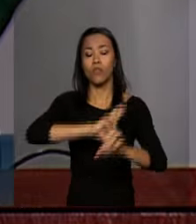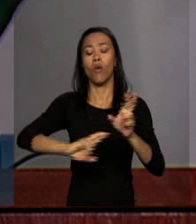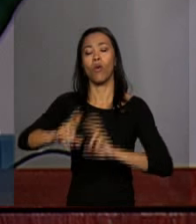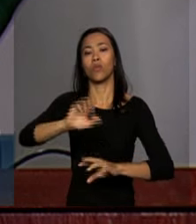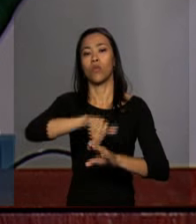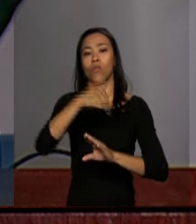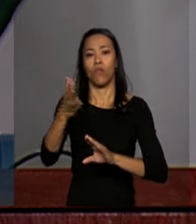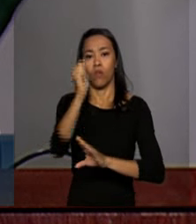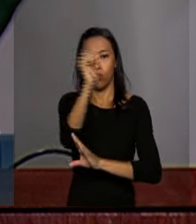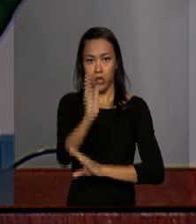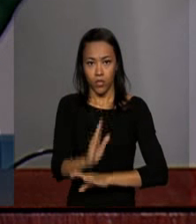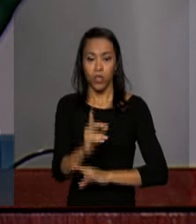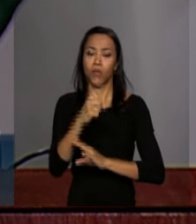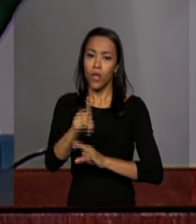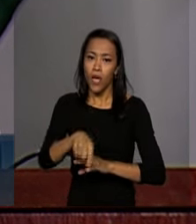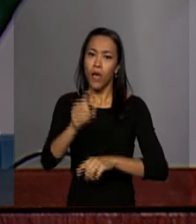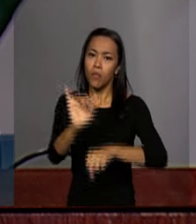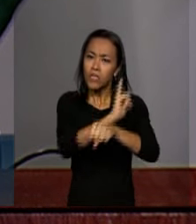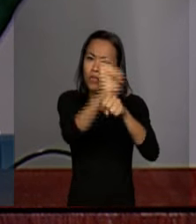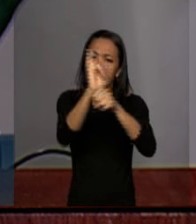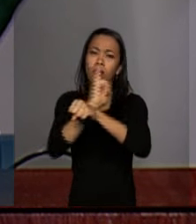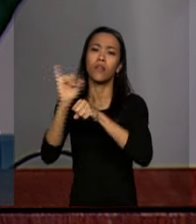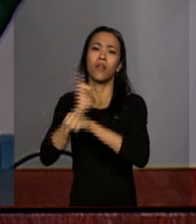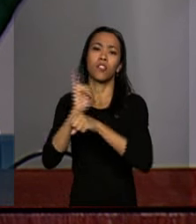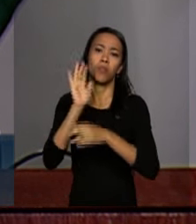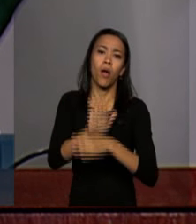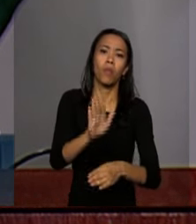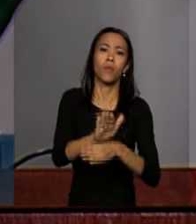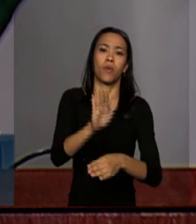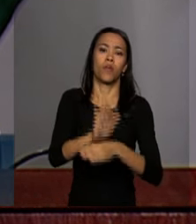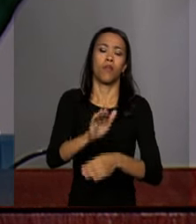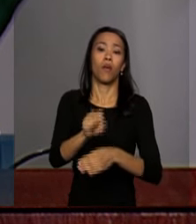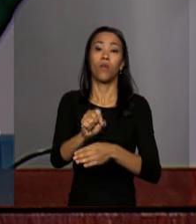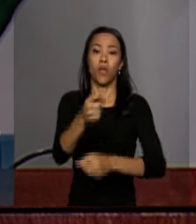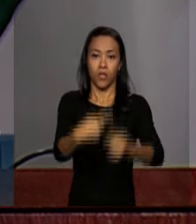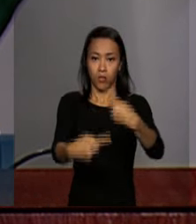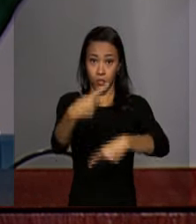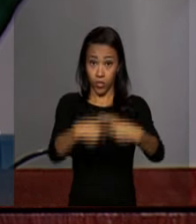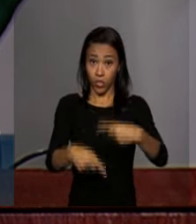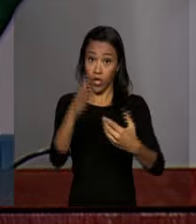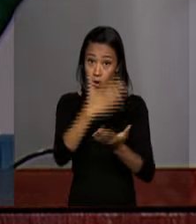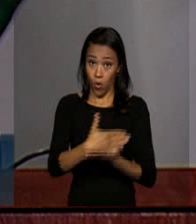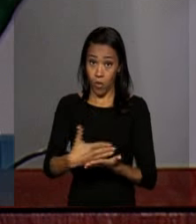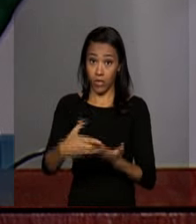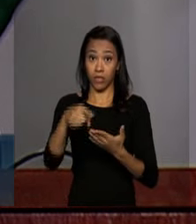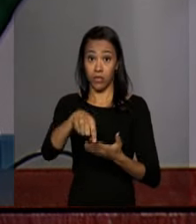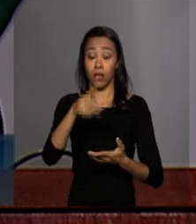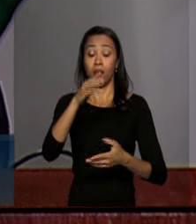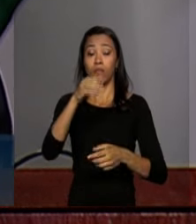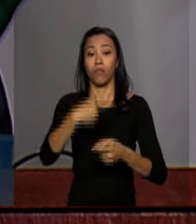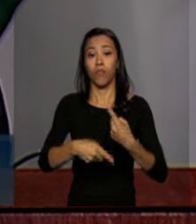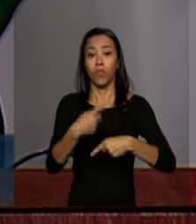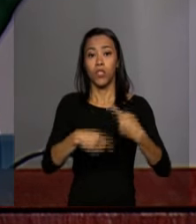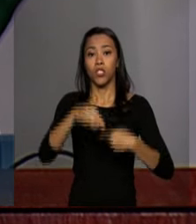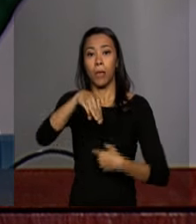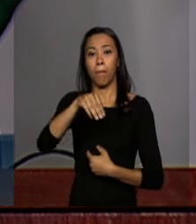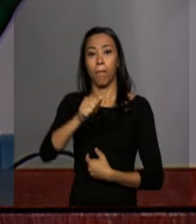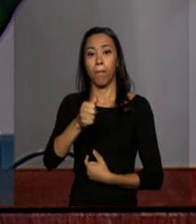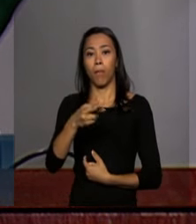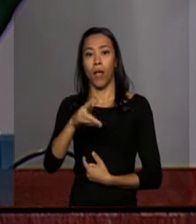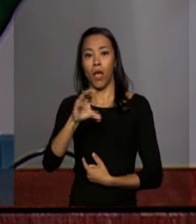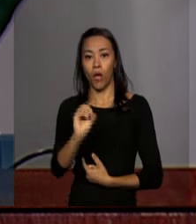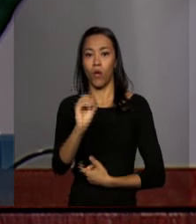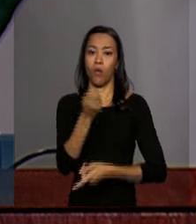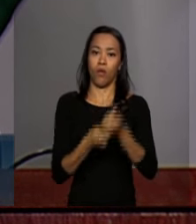um instrumento de apoio e impulso a essas políticas, a começar pela política macroeconômica. Ao senhor ministro de Estado